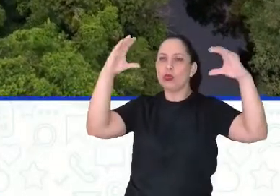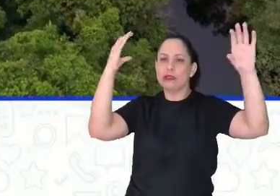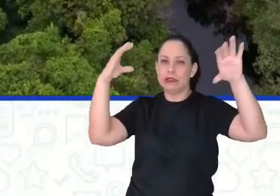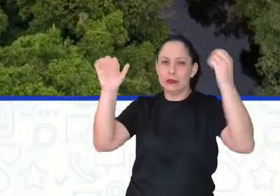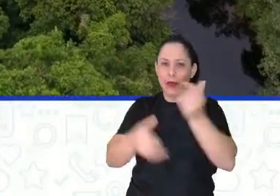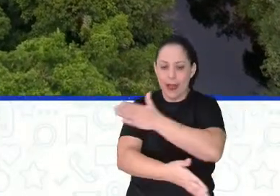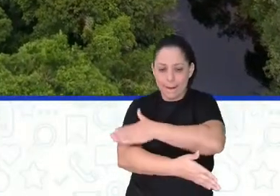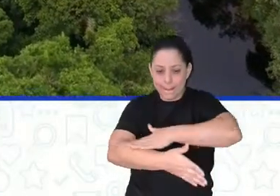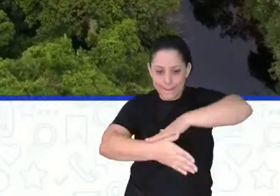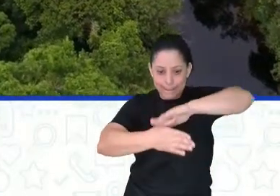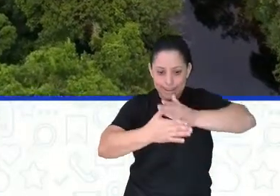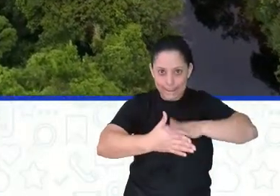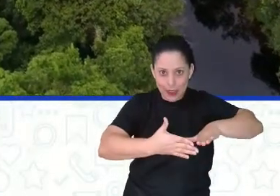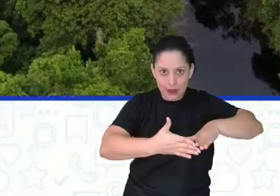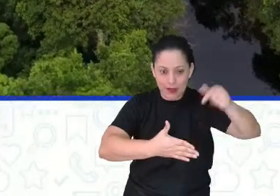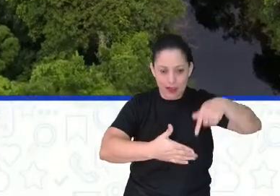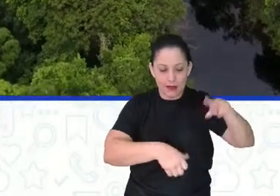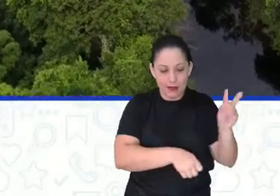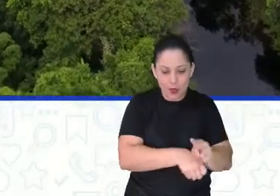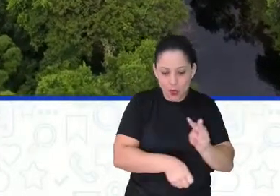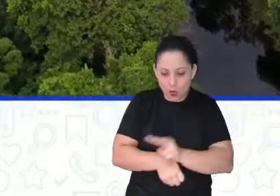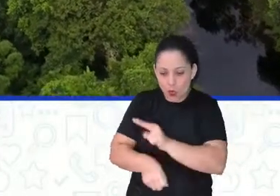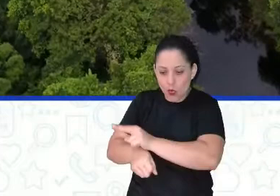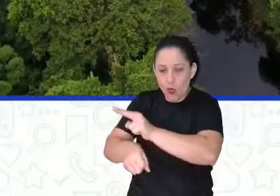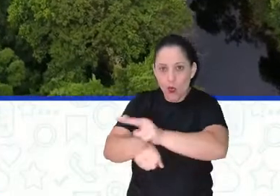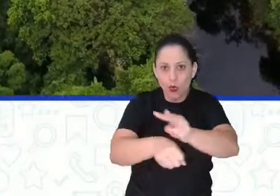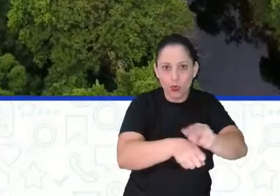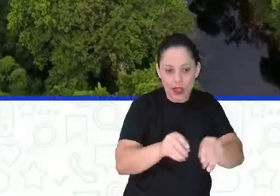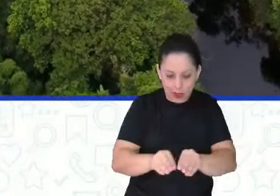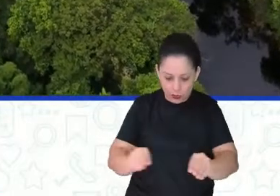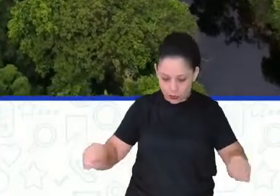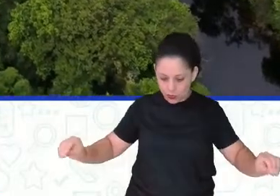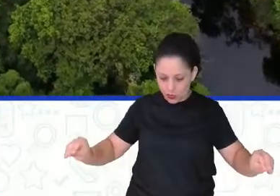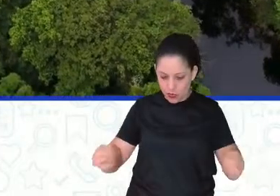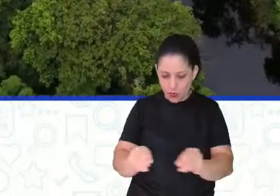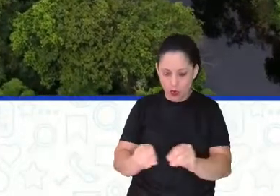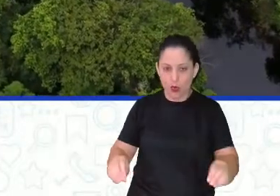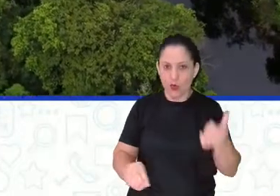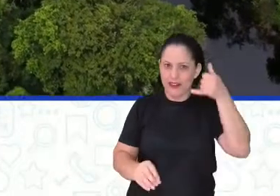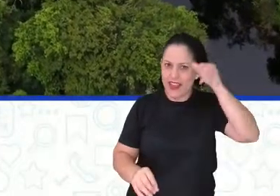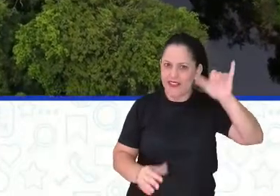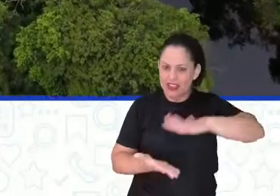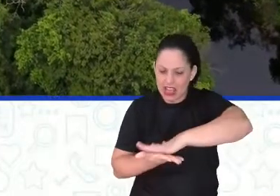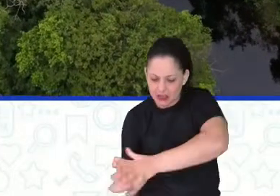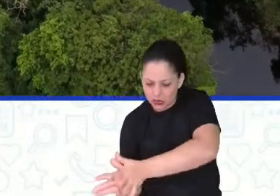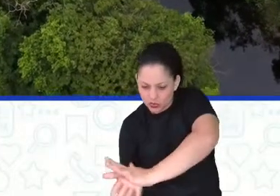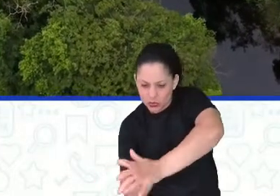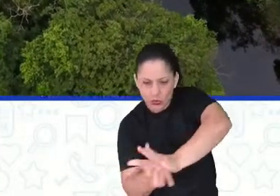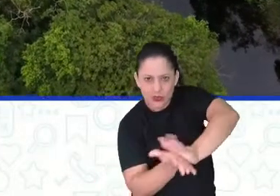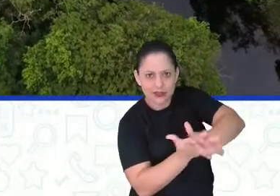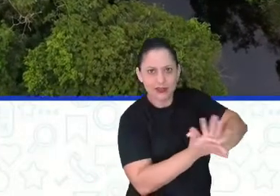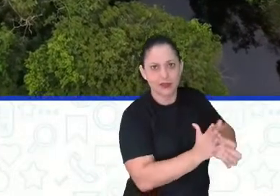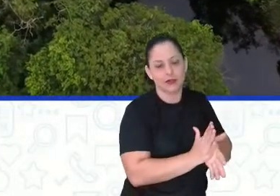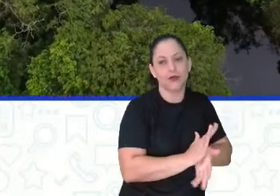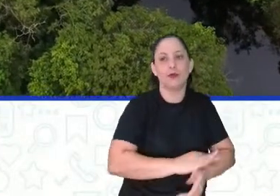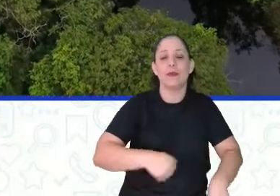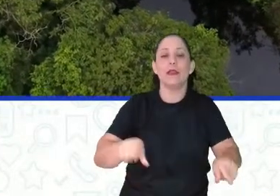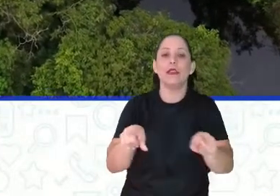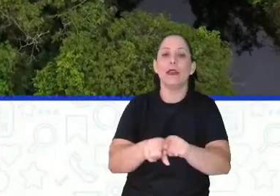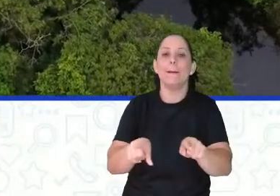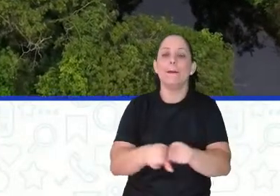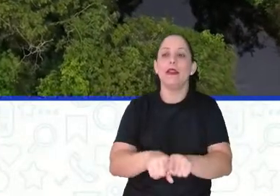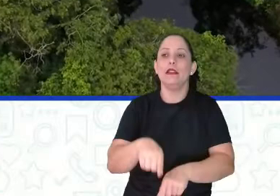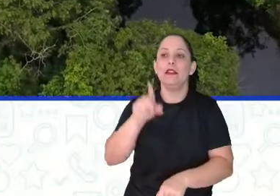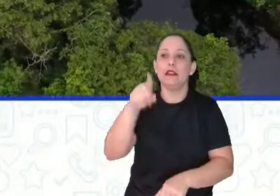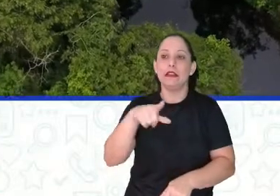capaz de proteger o solo, evitando, né, a questão aí da erosão. Abriga de sete das